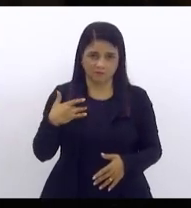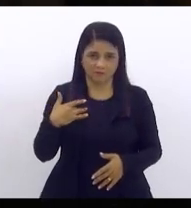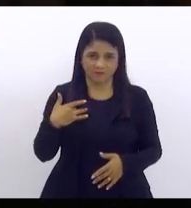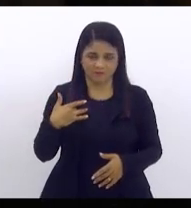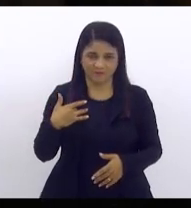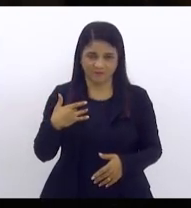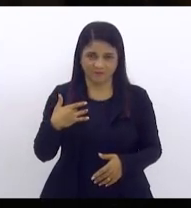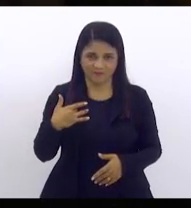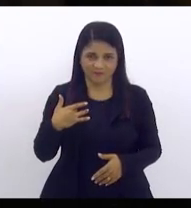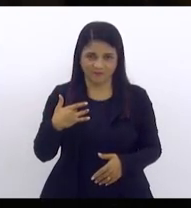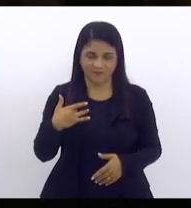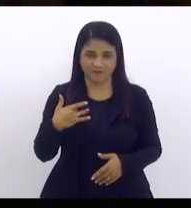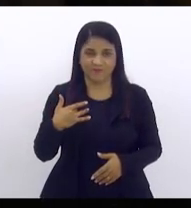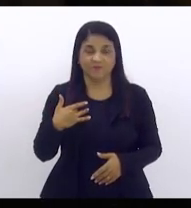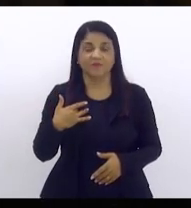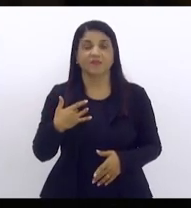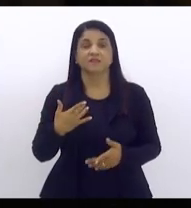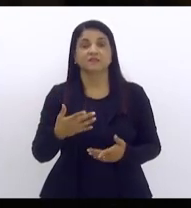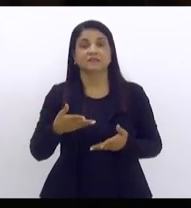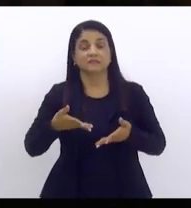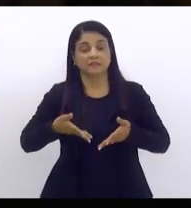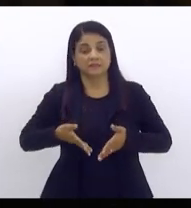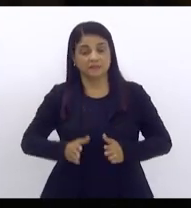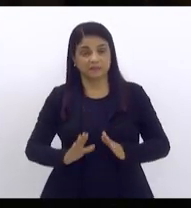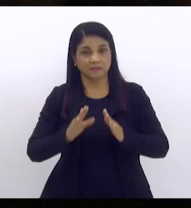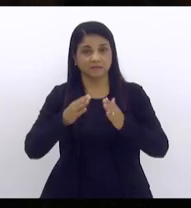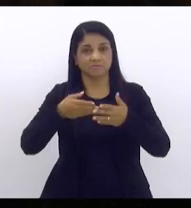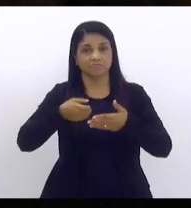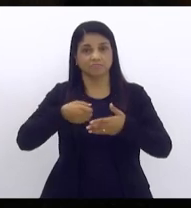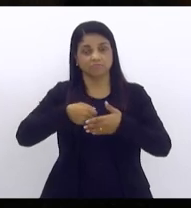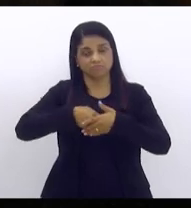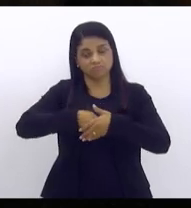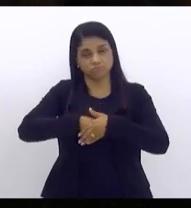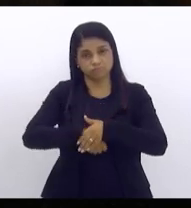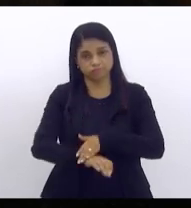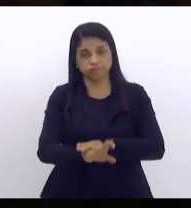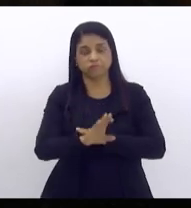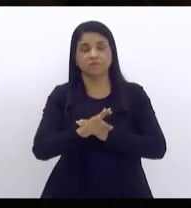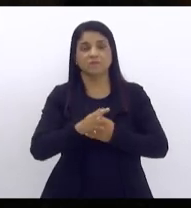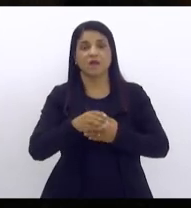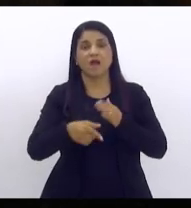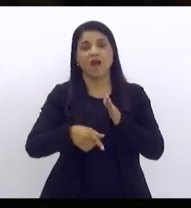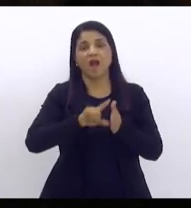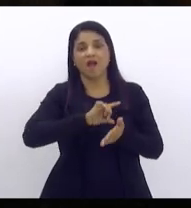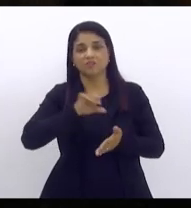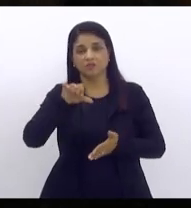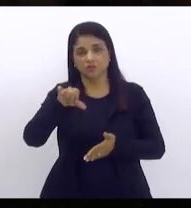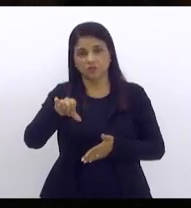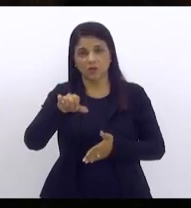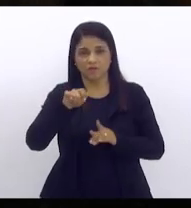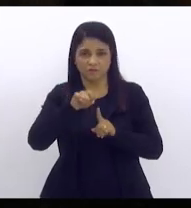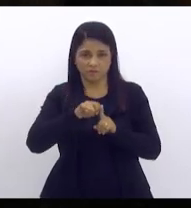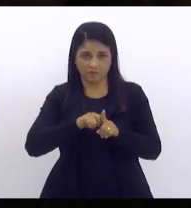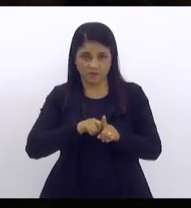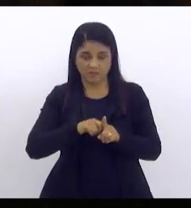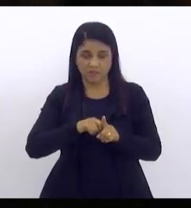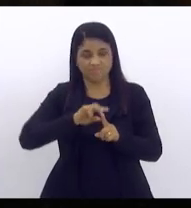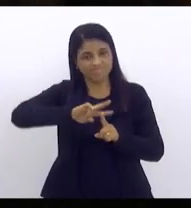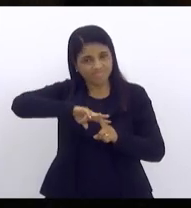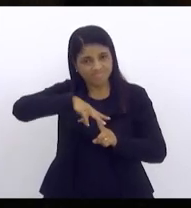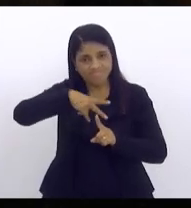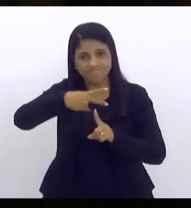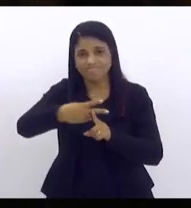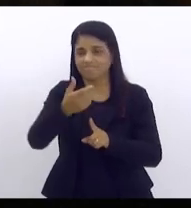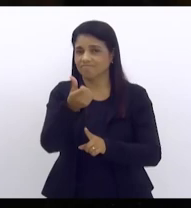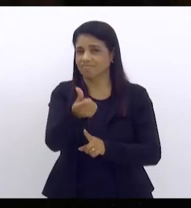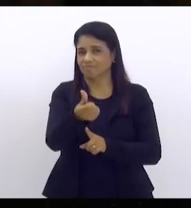a nossa população. A taxa de nascimento de bebês prematuros na Maré é 6 vezes maior que